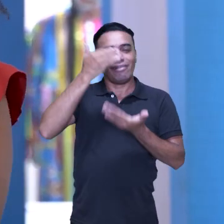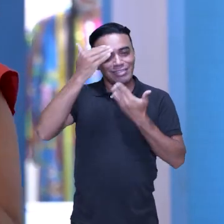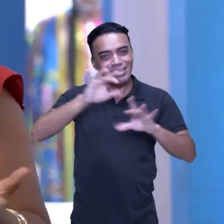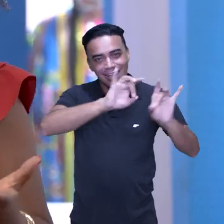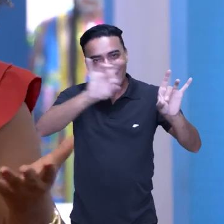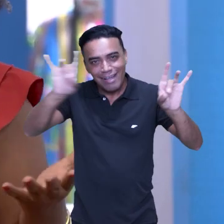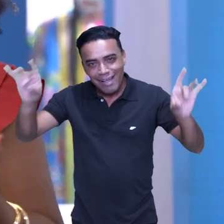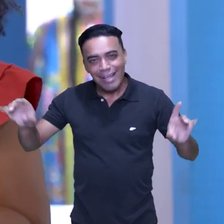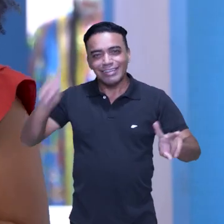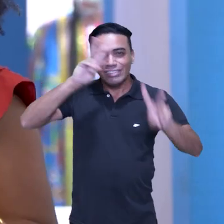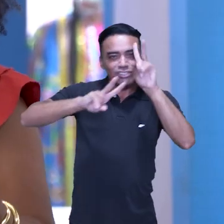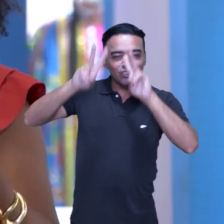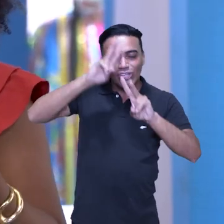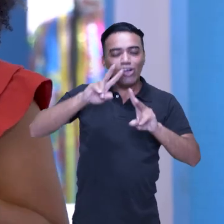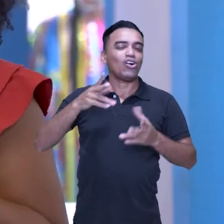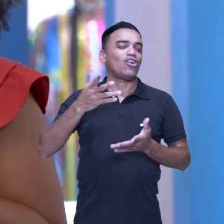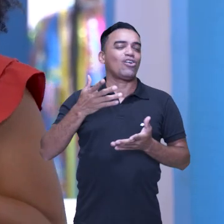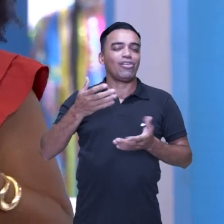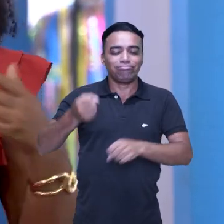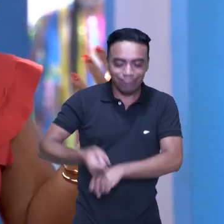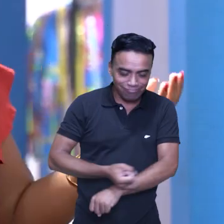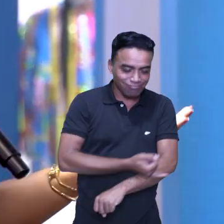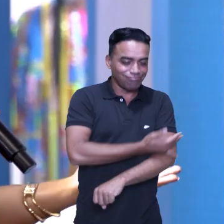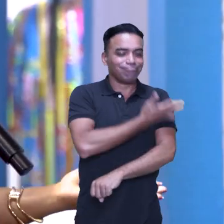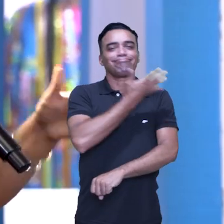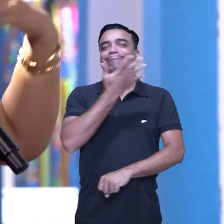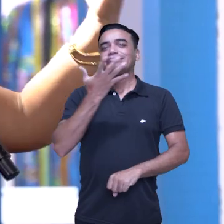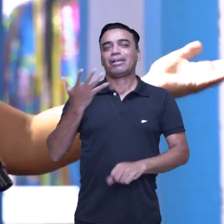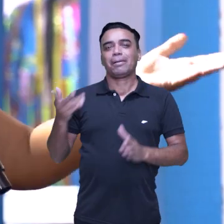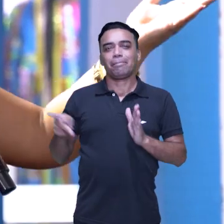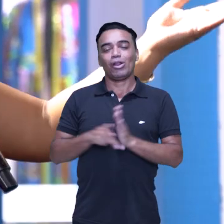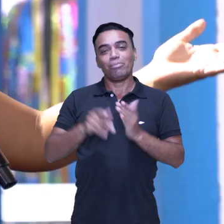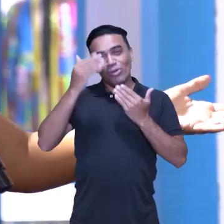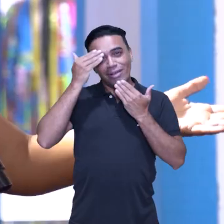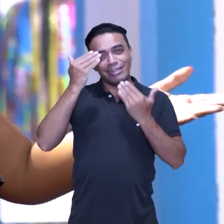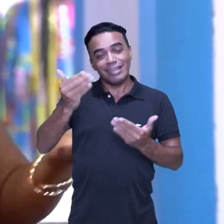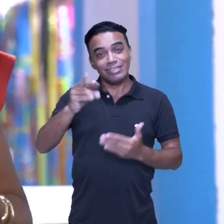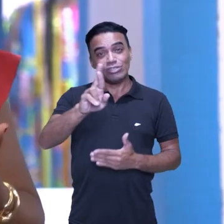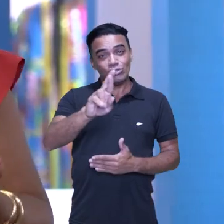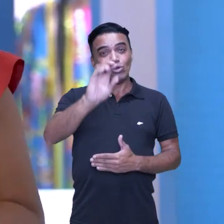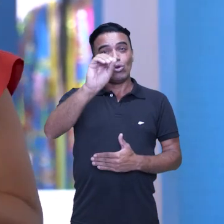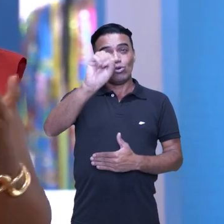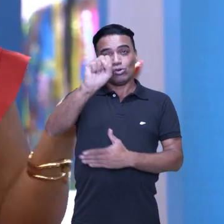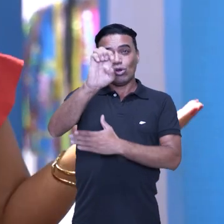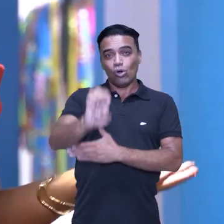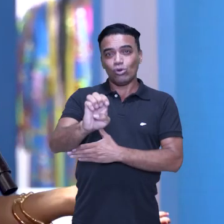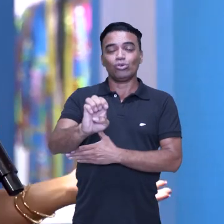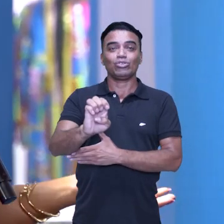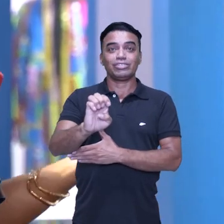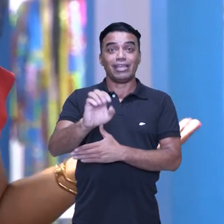eu li cada história, eu passei, eu emocionei. Agradeço a Rose e também a